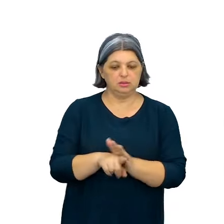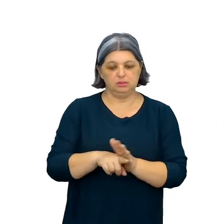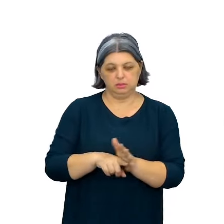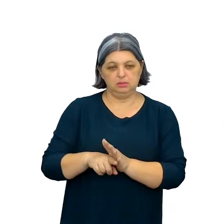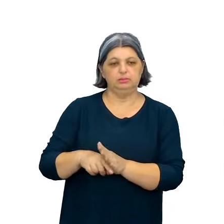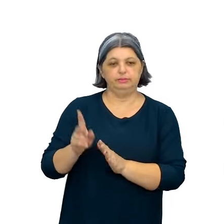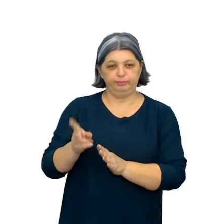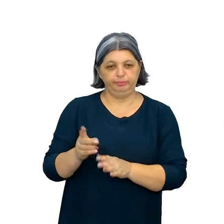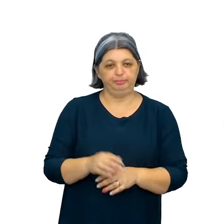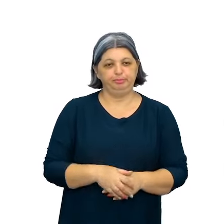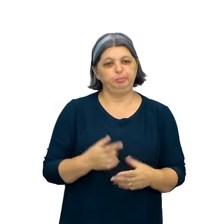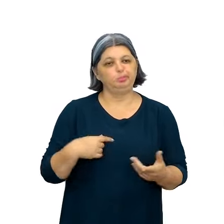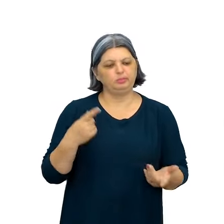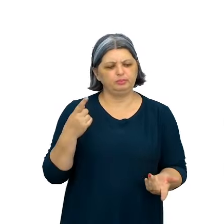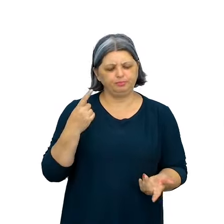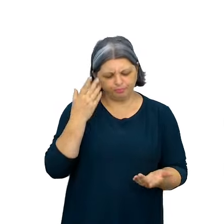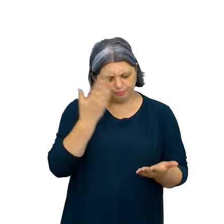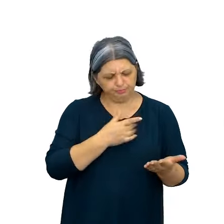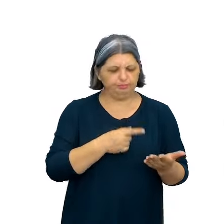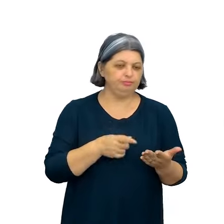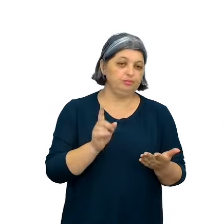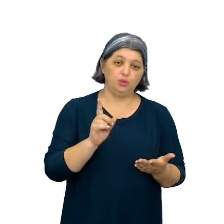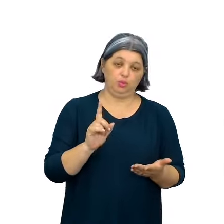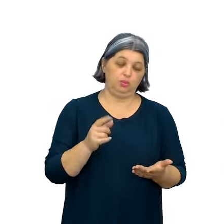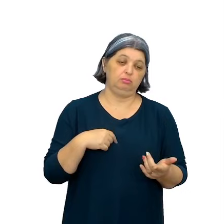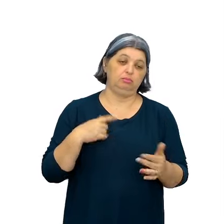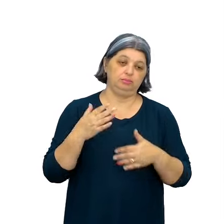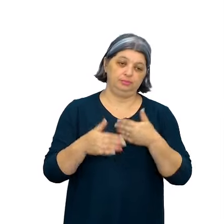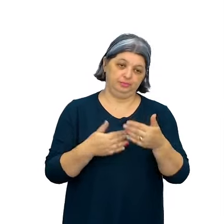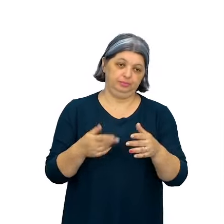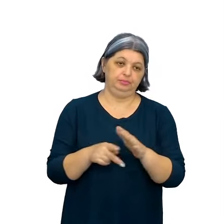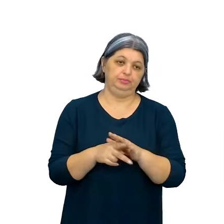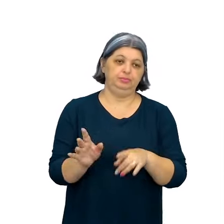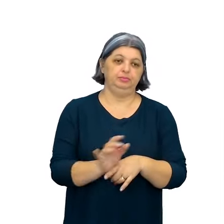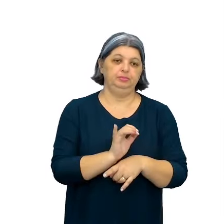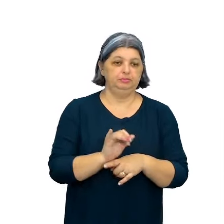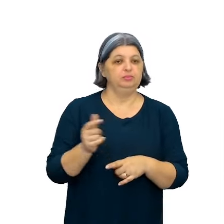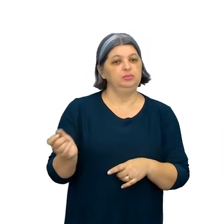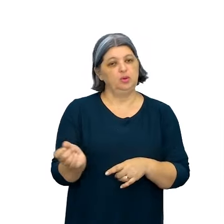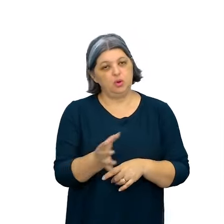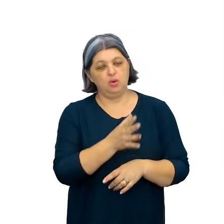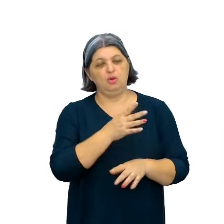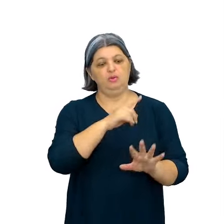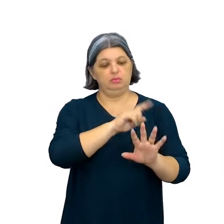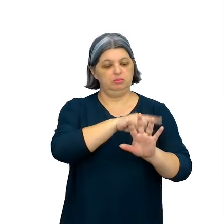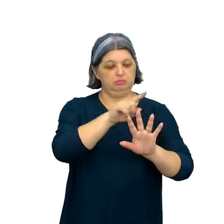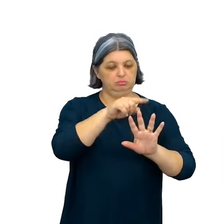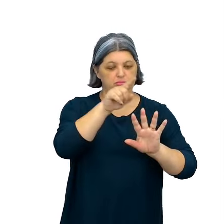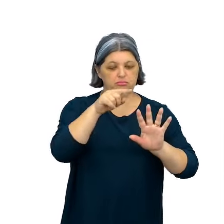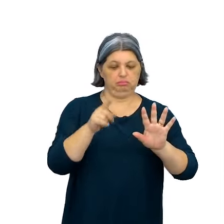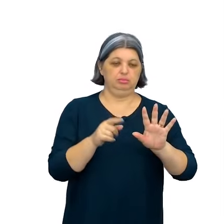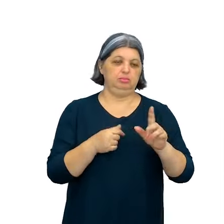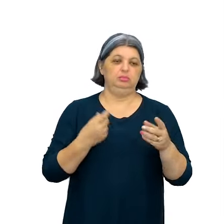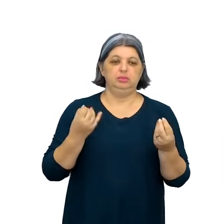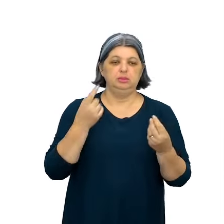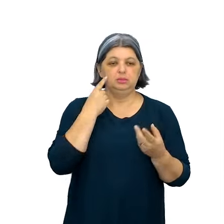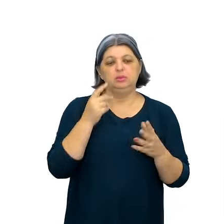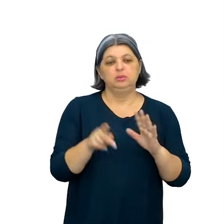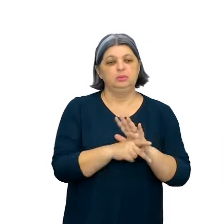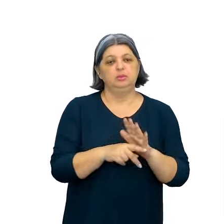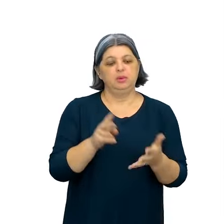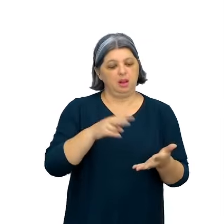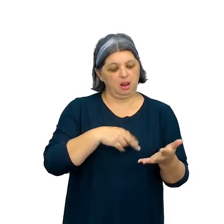hipóteses, isto é, confirmando-as ou não e, consequentemente, buscando novas hipóteses mais adequadas. Se assim não fosse, o leitor iria